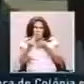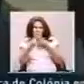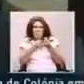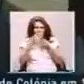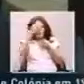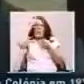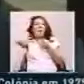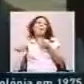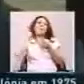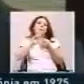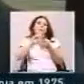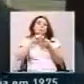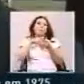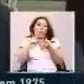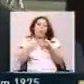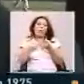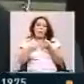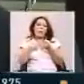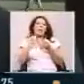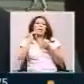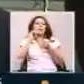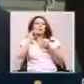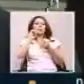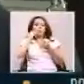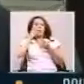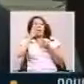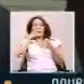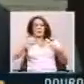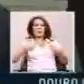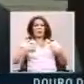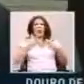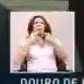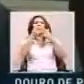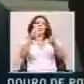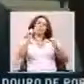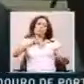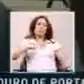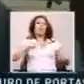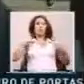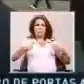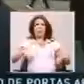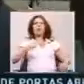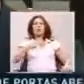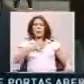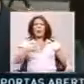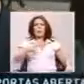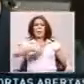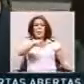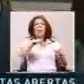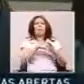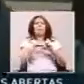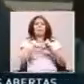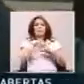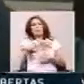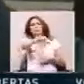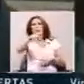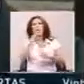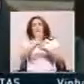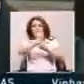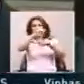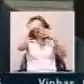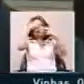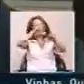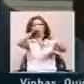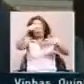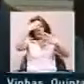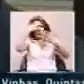a outro nível com relevância penal. Agora, se houver um consentimento expresso, um consentimento claro, o calouro quer ir participativamente nas praxes académicas,